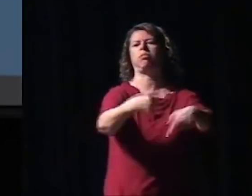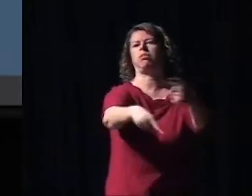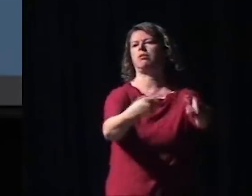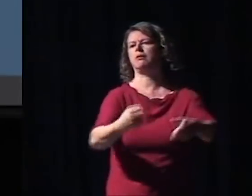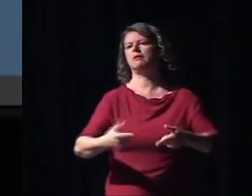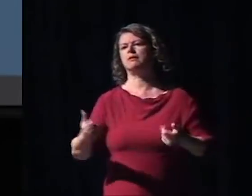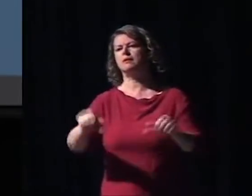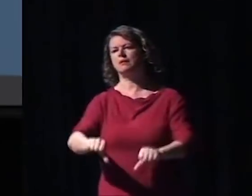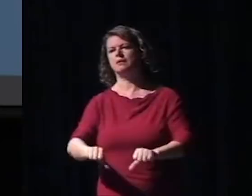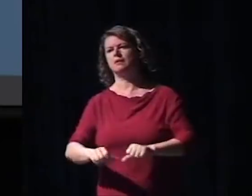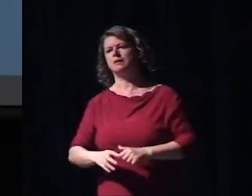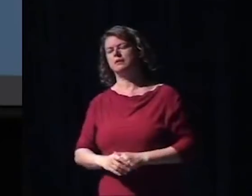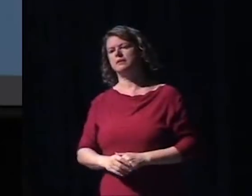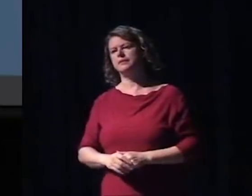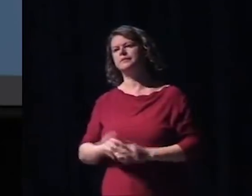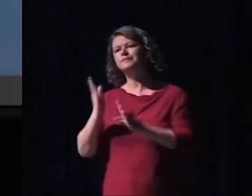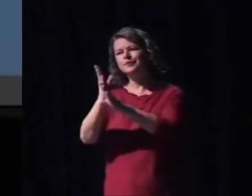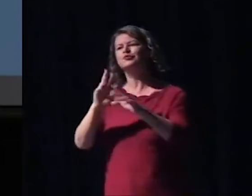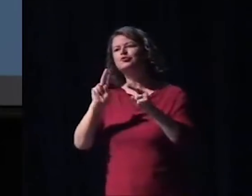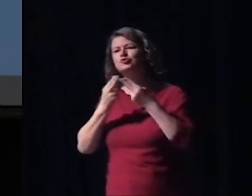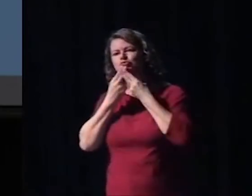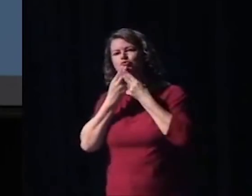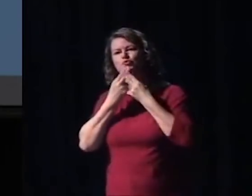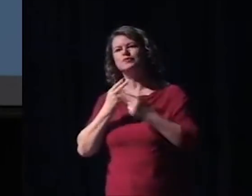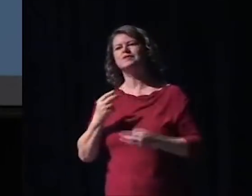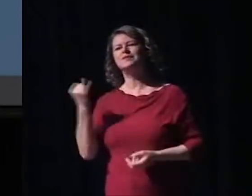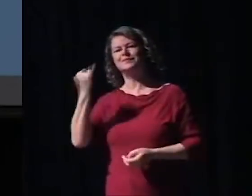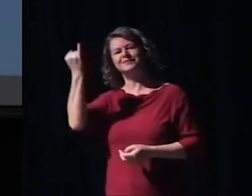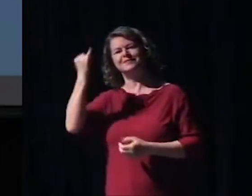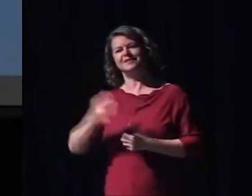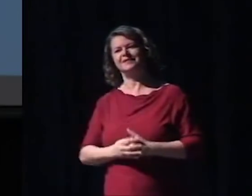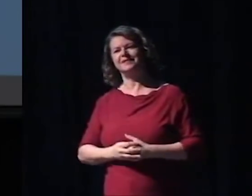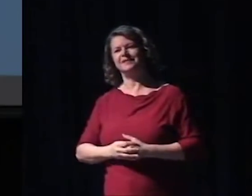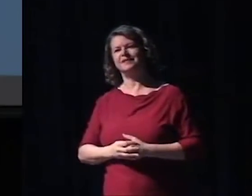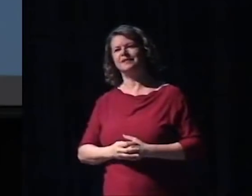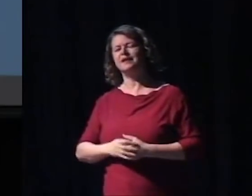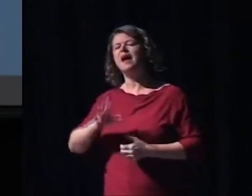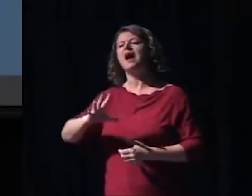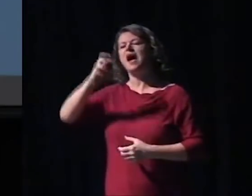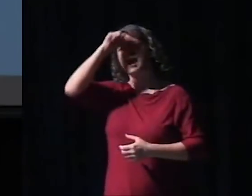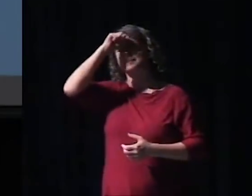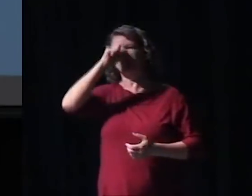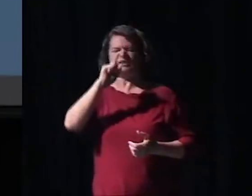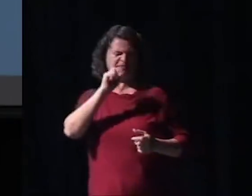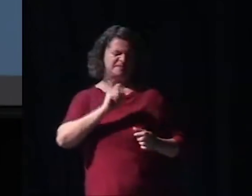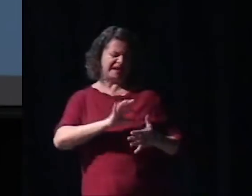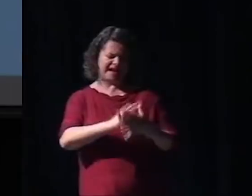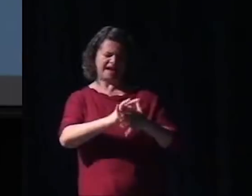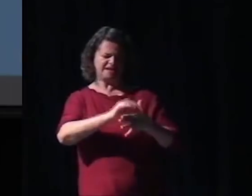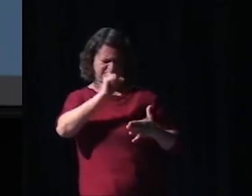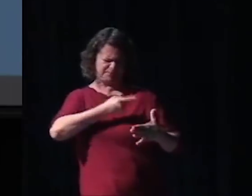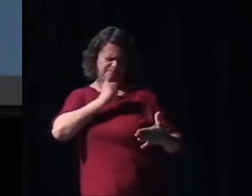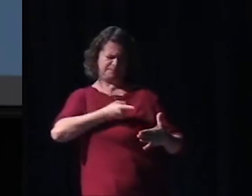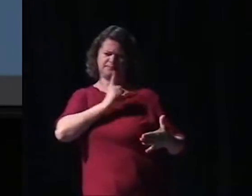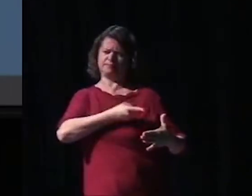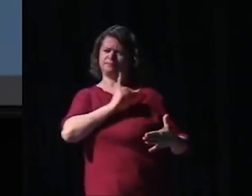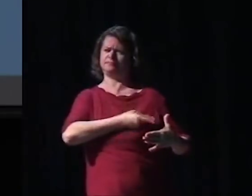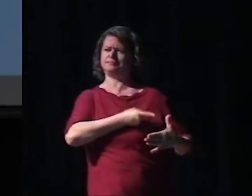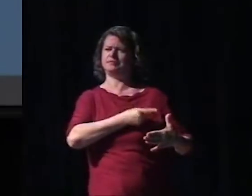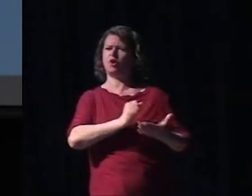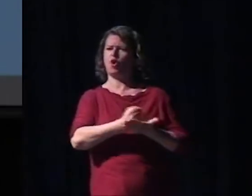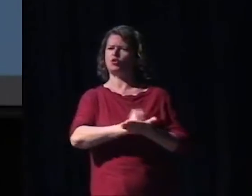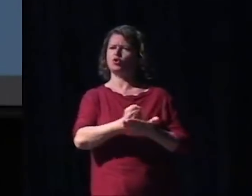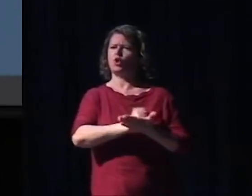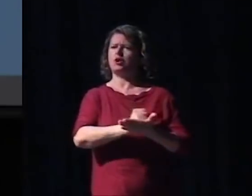tão saudável. Você diz: não, a minha carne quer, mas eu não quero. A minha carne quer, mas meu espírito precisa o quê? Crescer. Eu